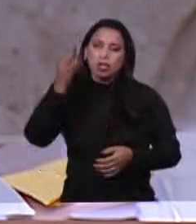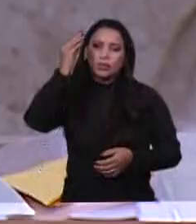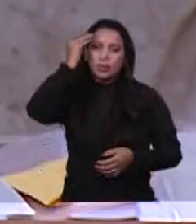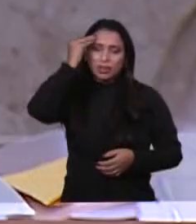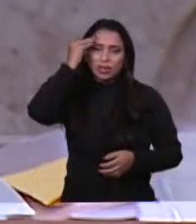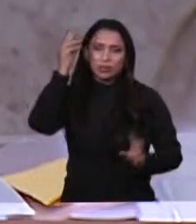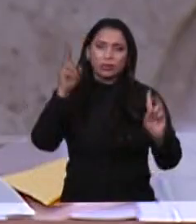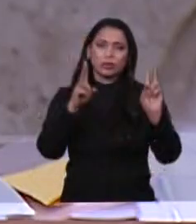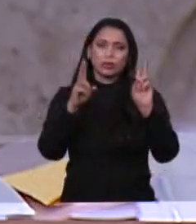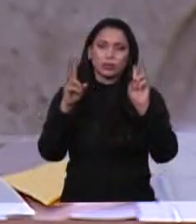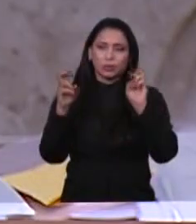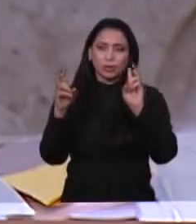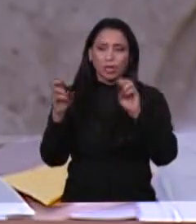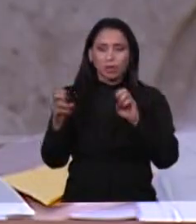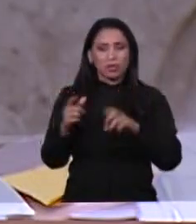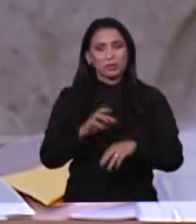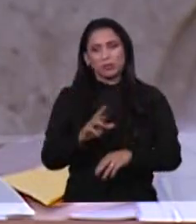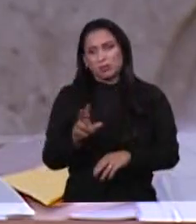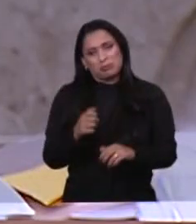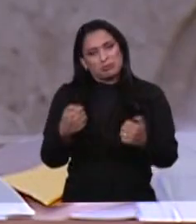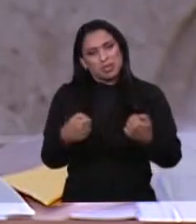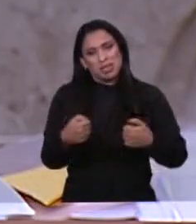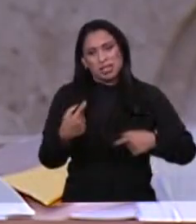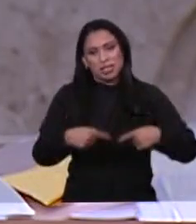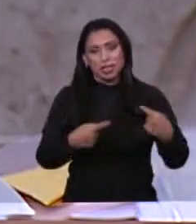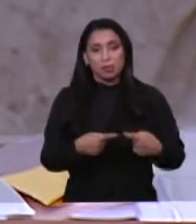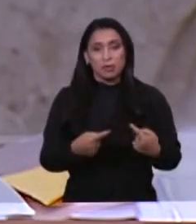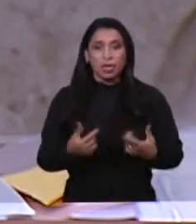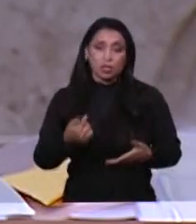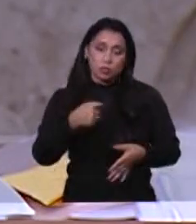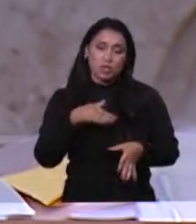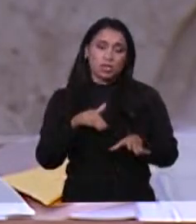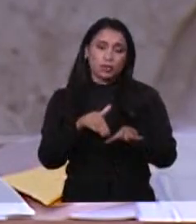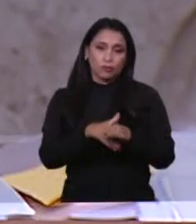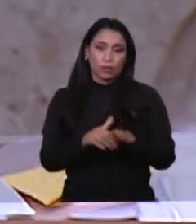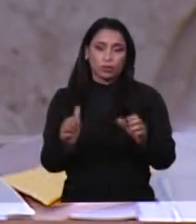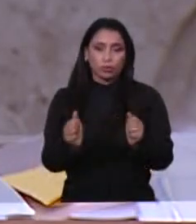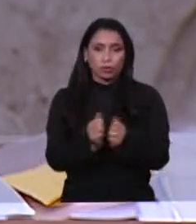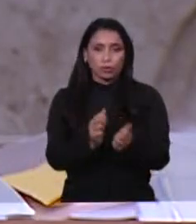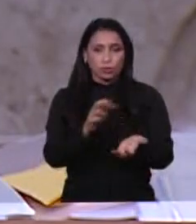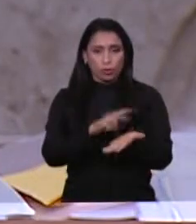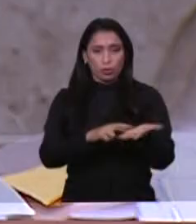tema não comporta mais debate. Acompanho o relator, portanto,